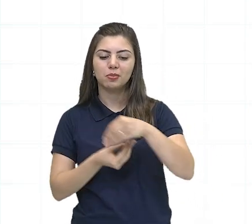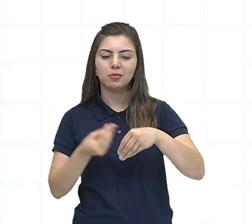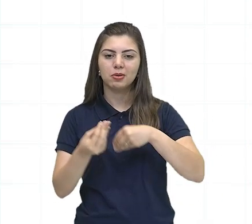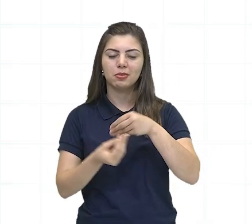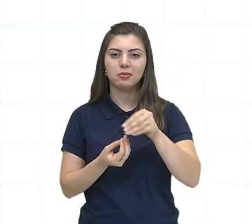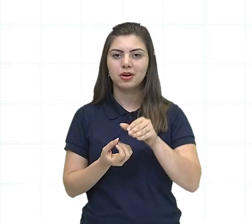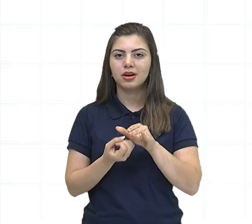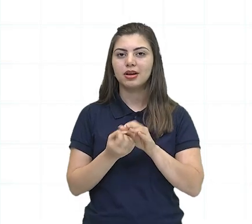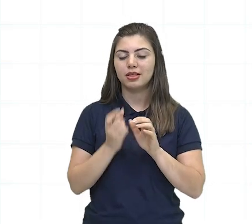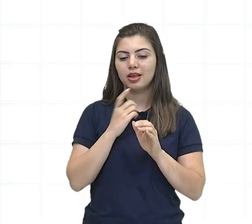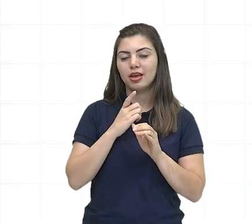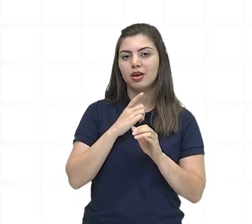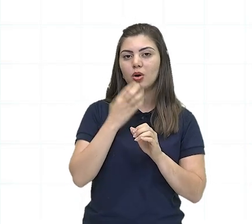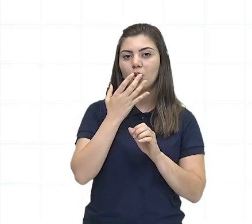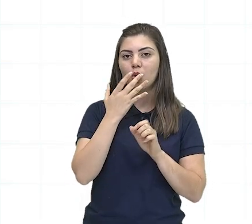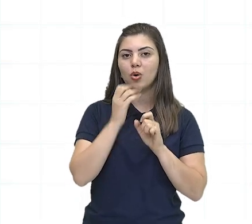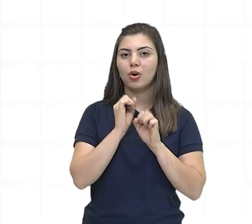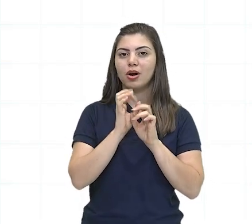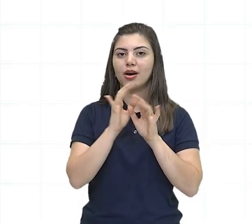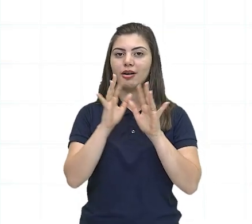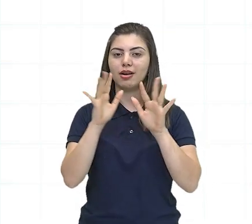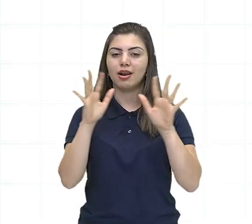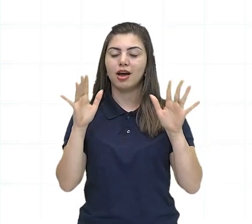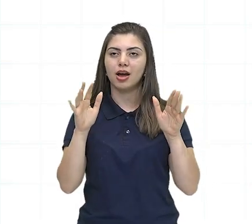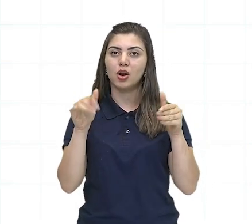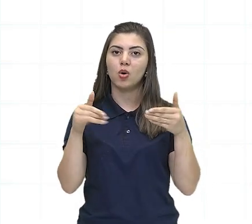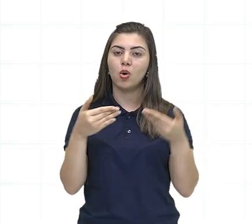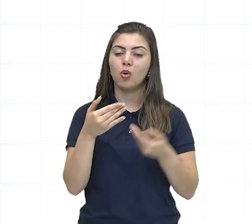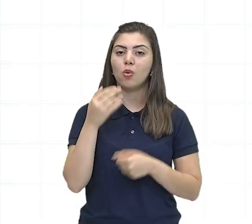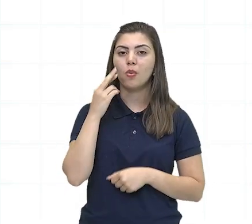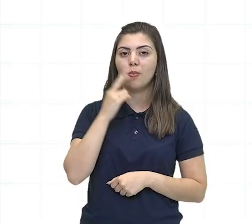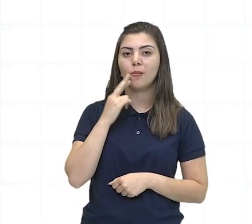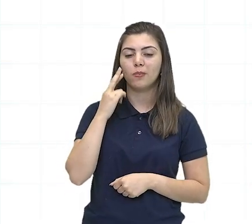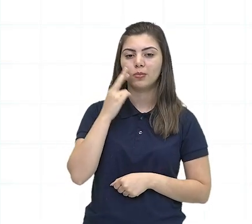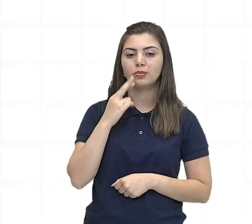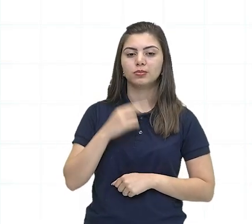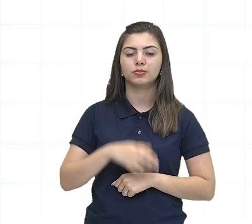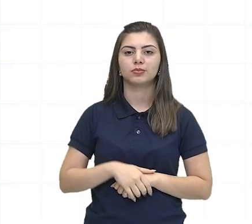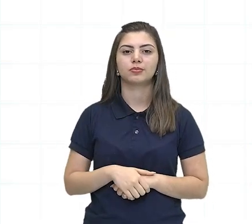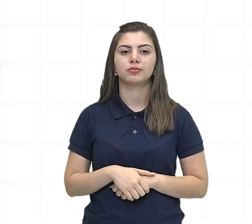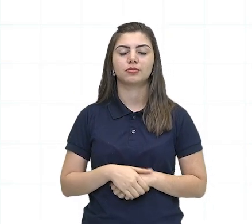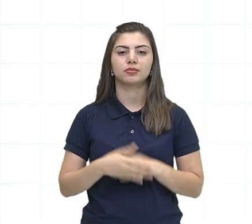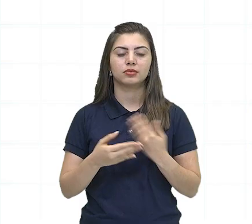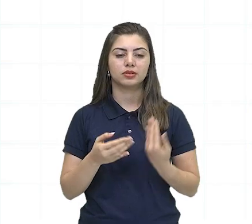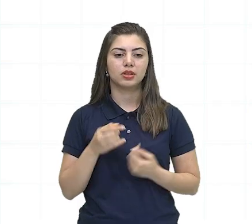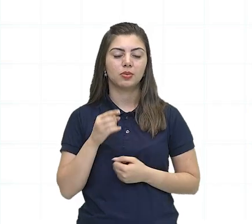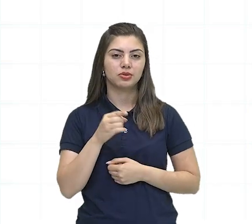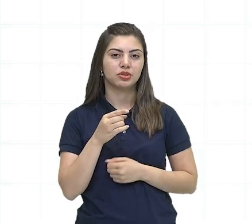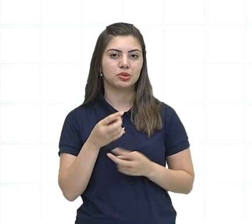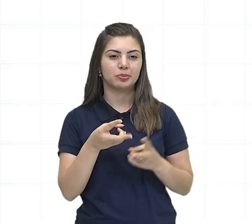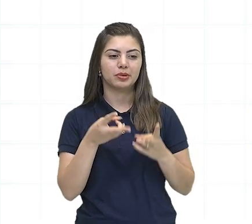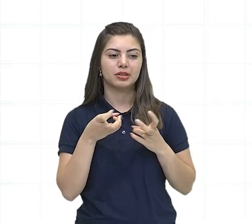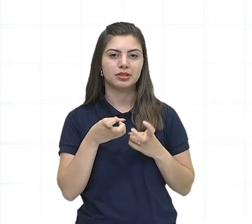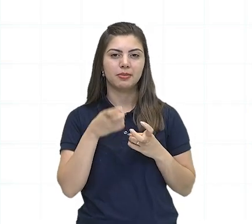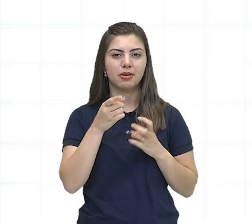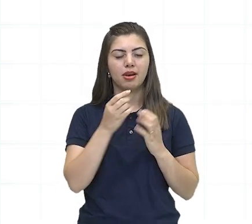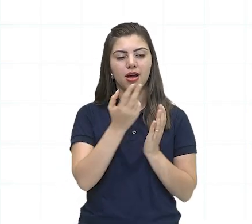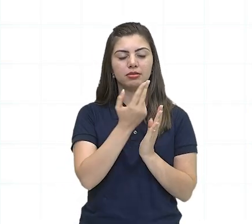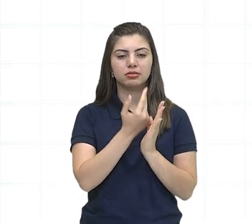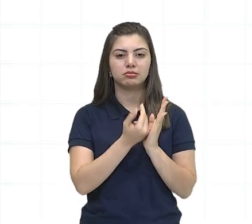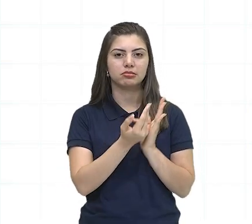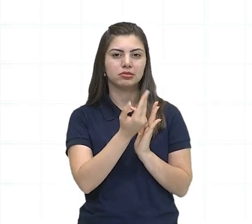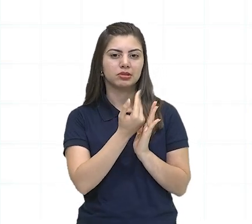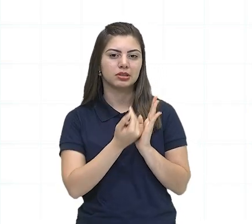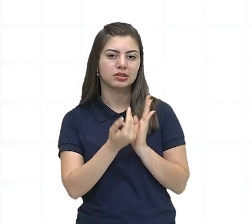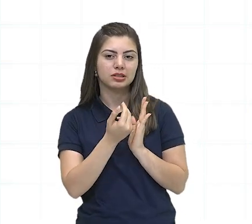uma tonalidade mais clara ou matiz rosa. O tom vai demonstrar no desenho a presença